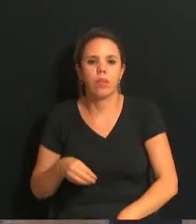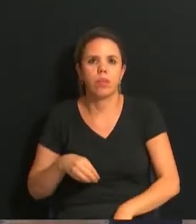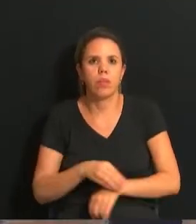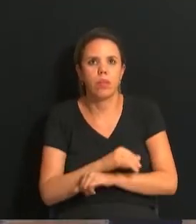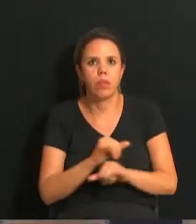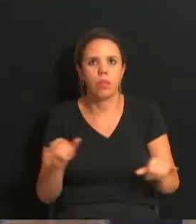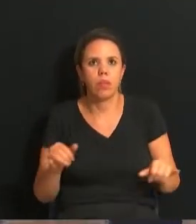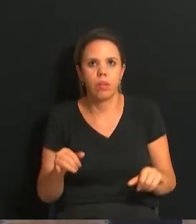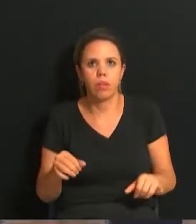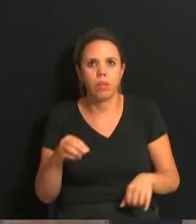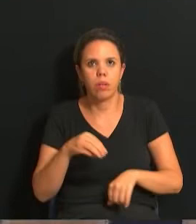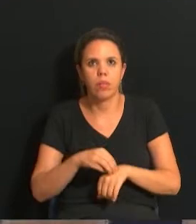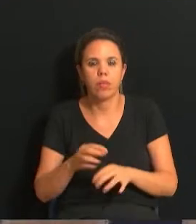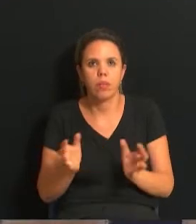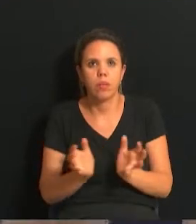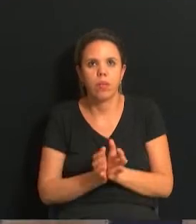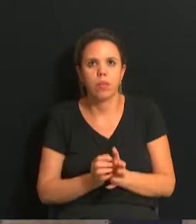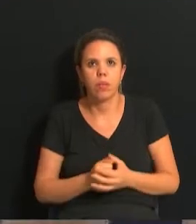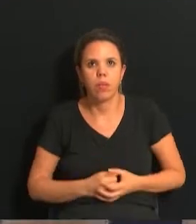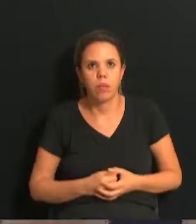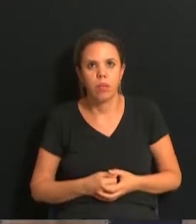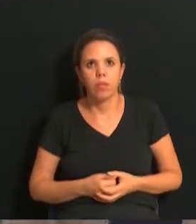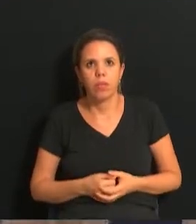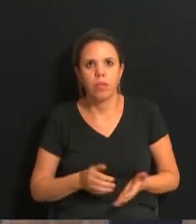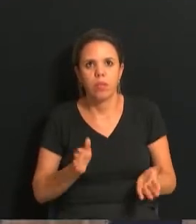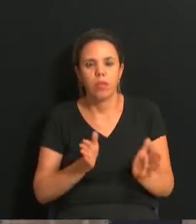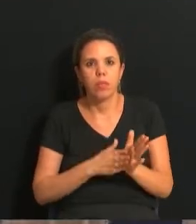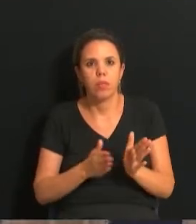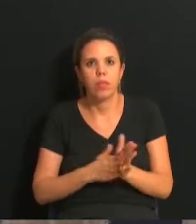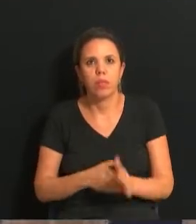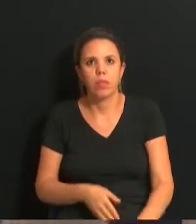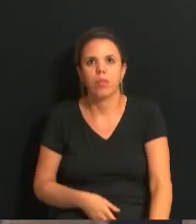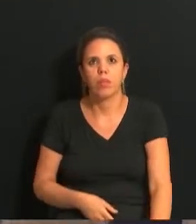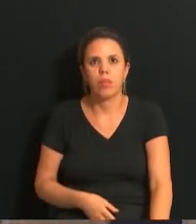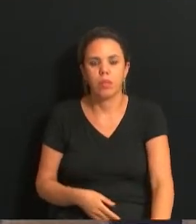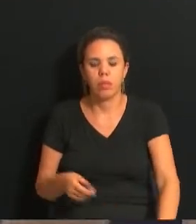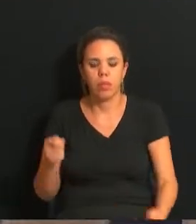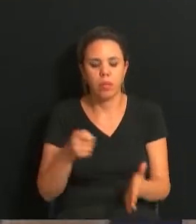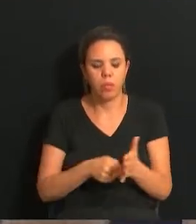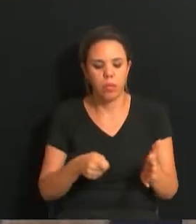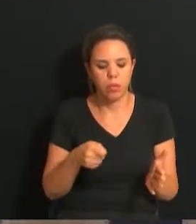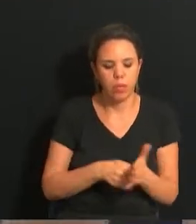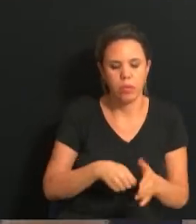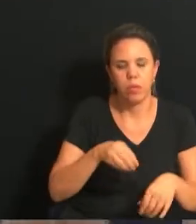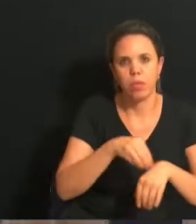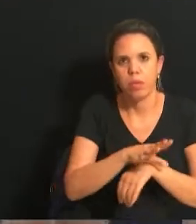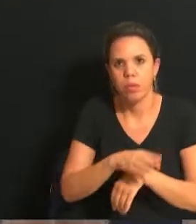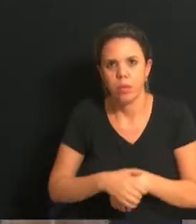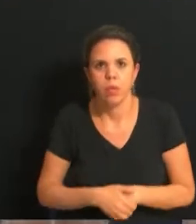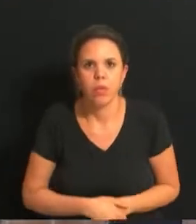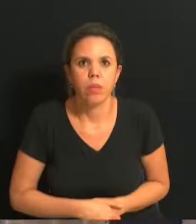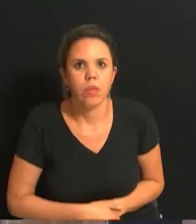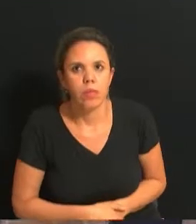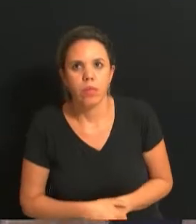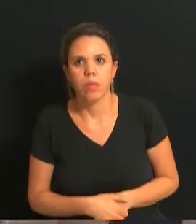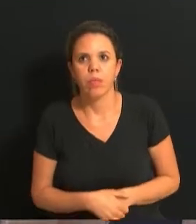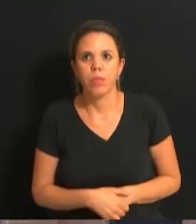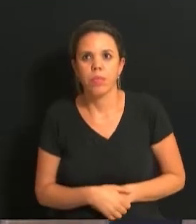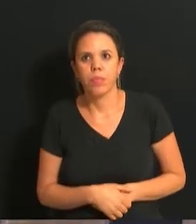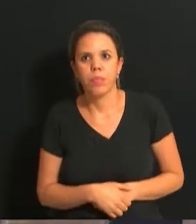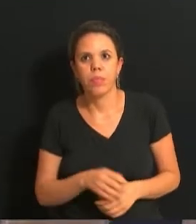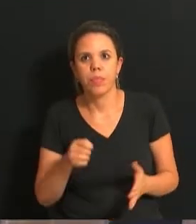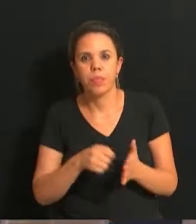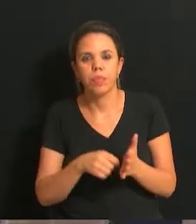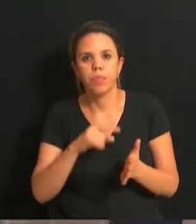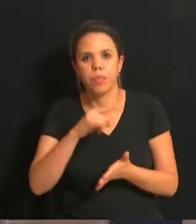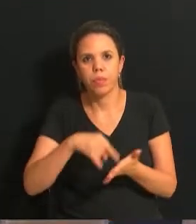os membros da comissão e quero propor que a gente insista e faça, então, esses encaminhamentos,